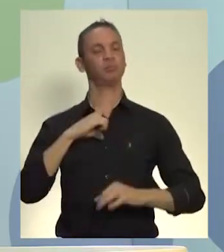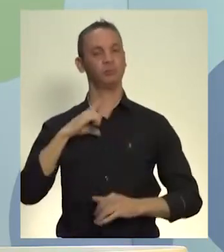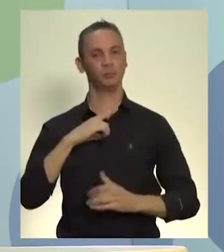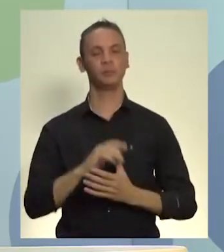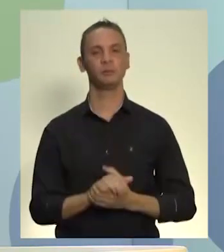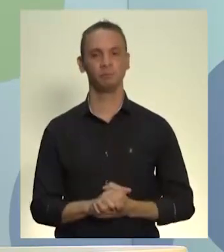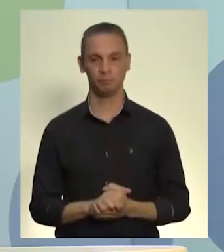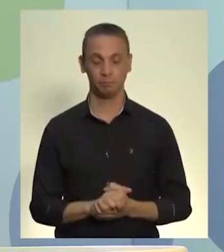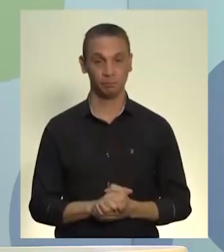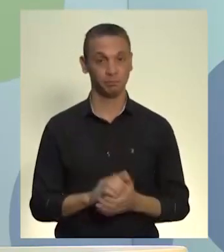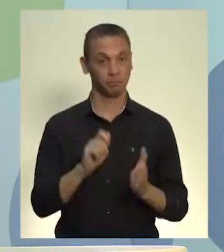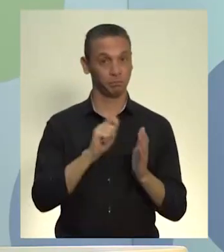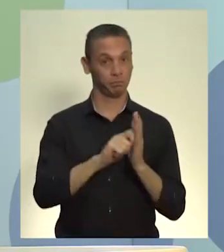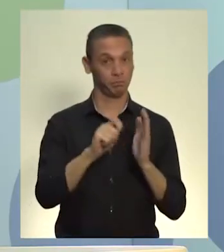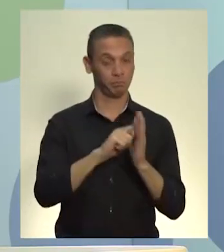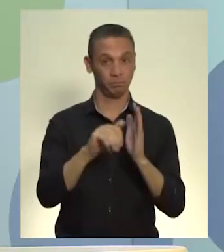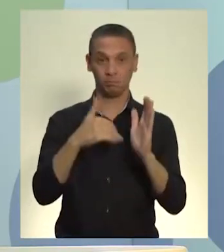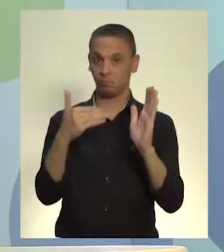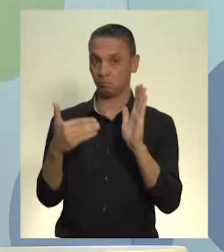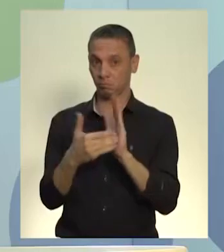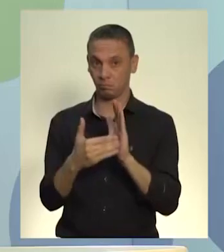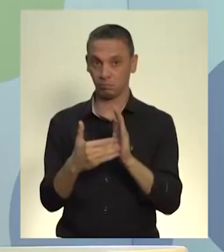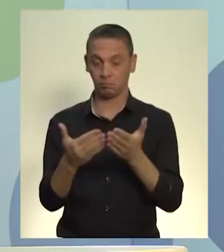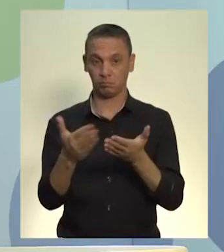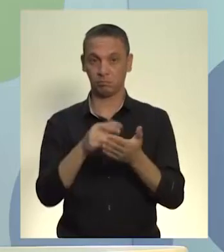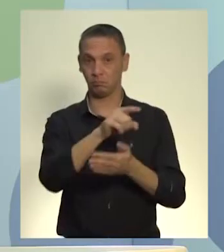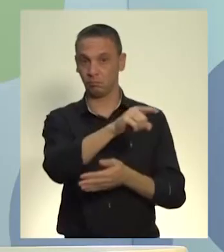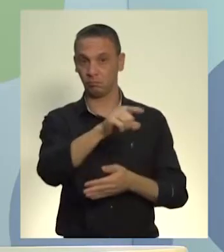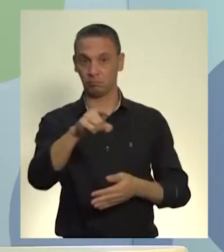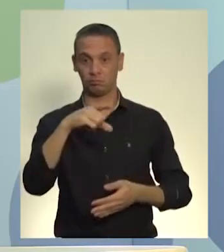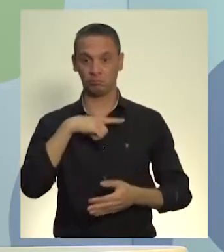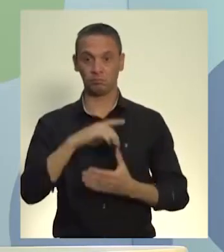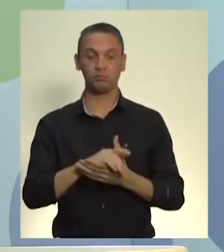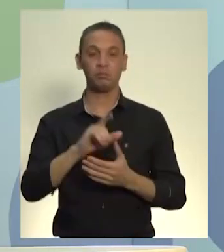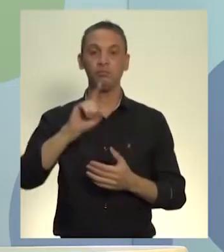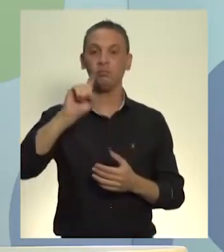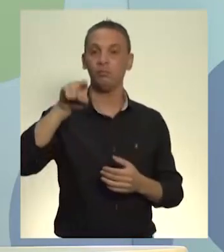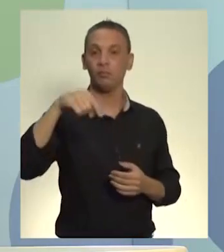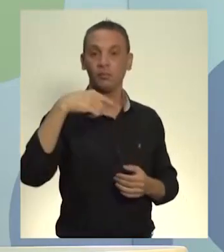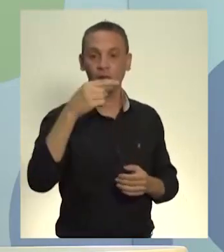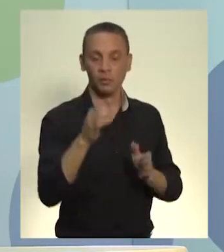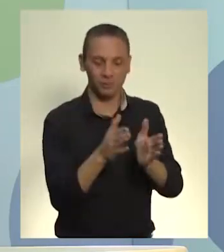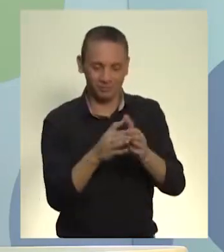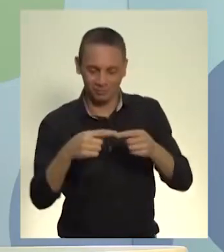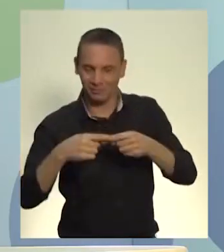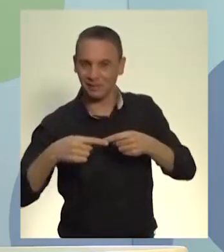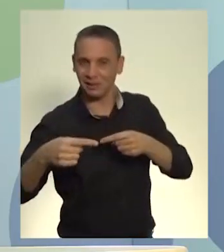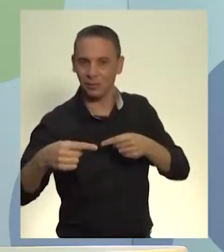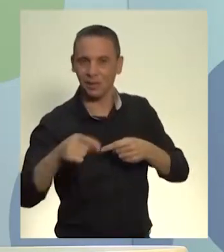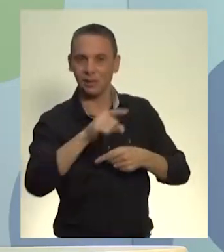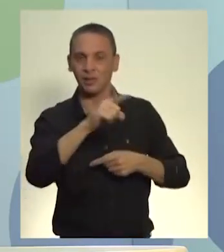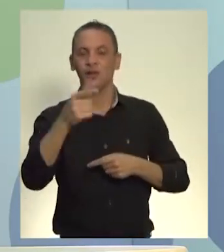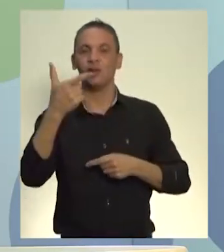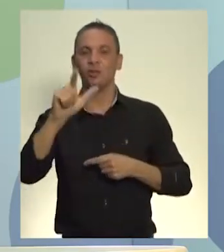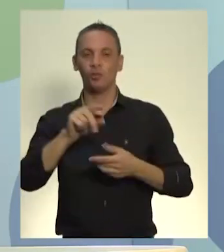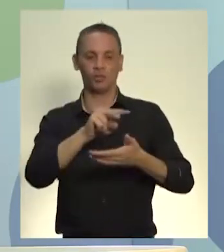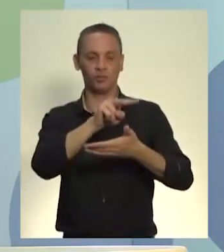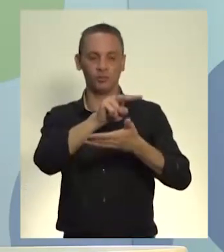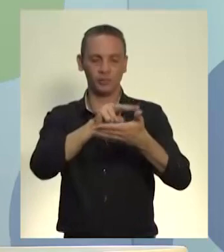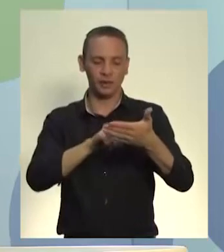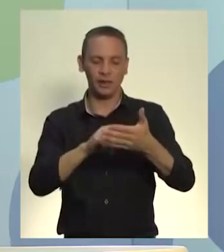importante. Anotem no caderno de vocês e depois, durante a semana, olhem